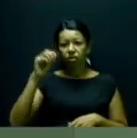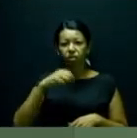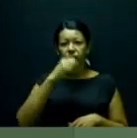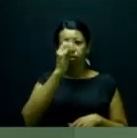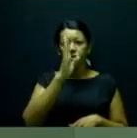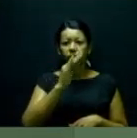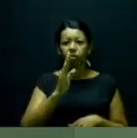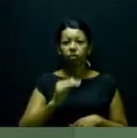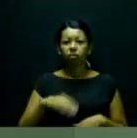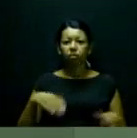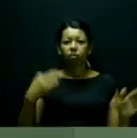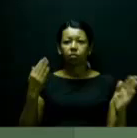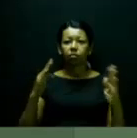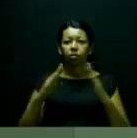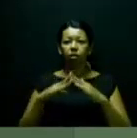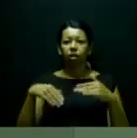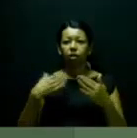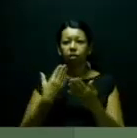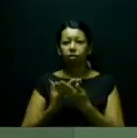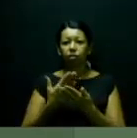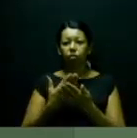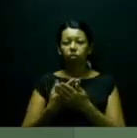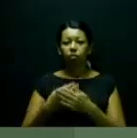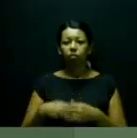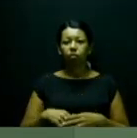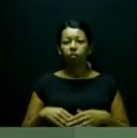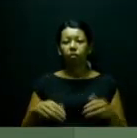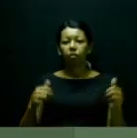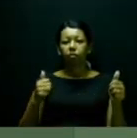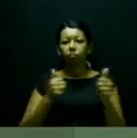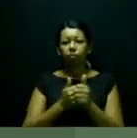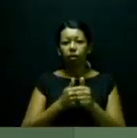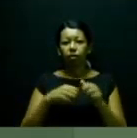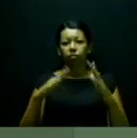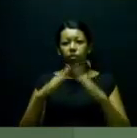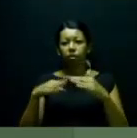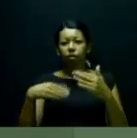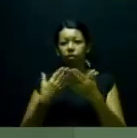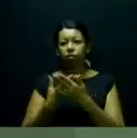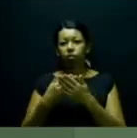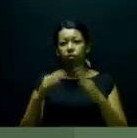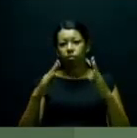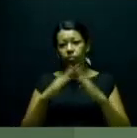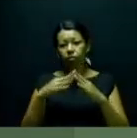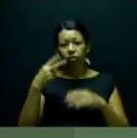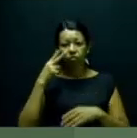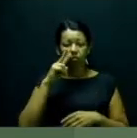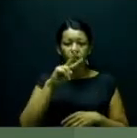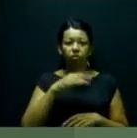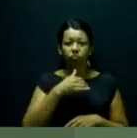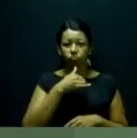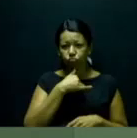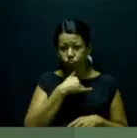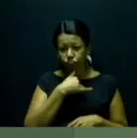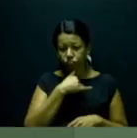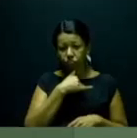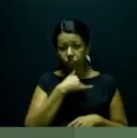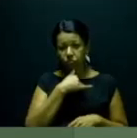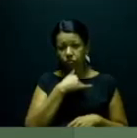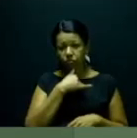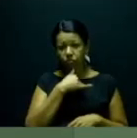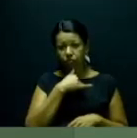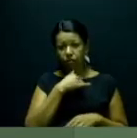nacional da escola. Eu moro do lado da escola Dom Pedro, estava olhando com pesar e tristeza, né, a